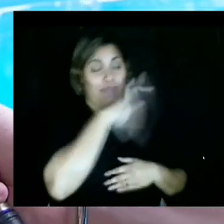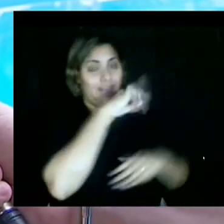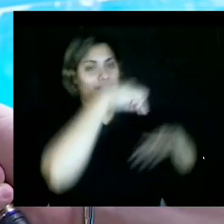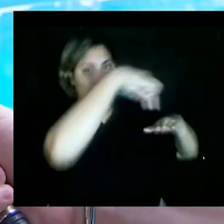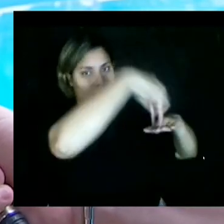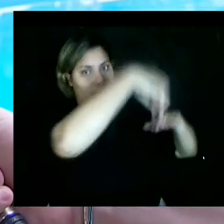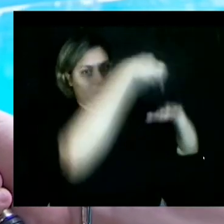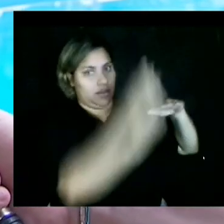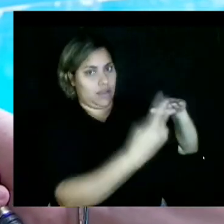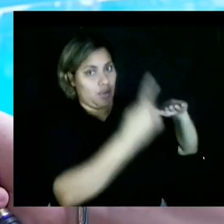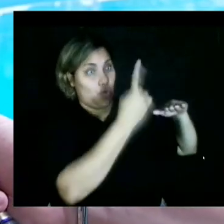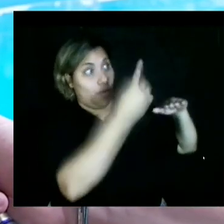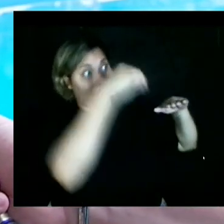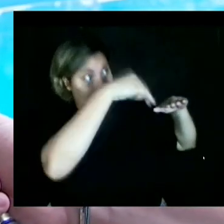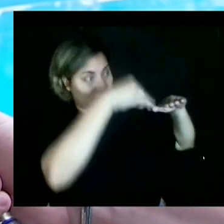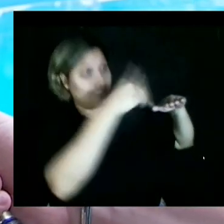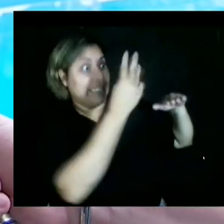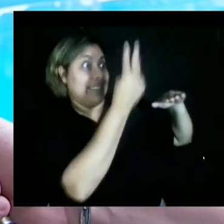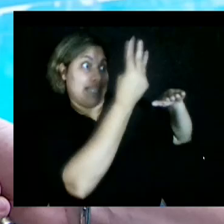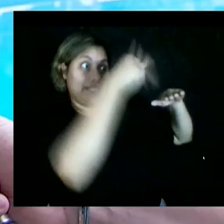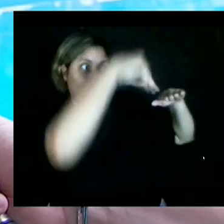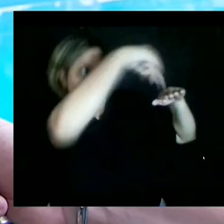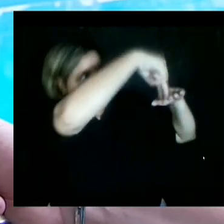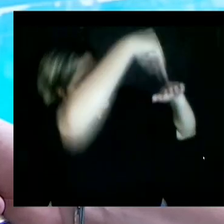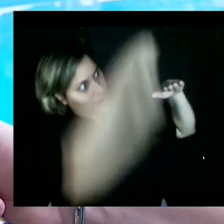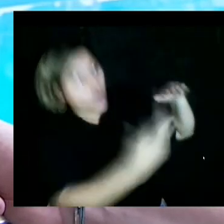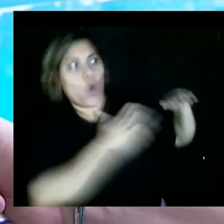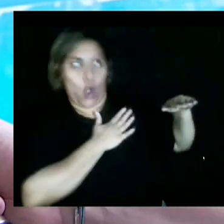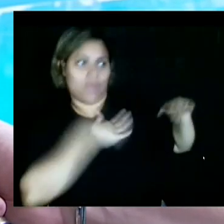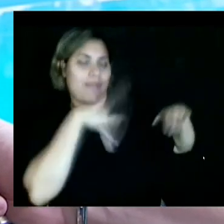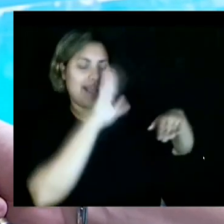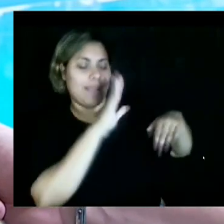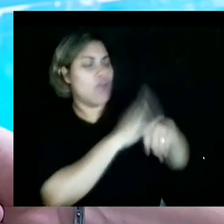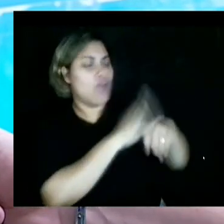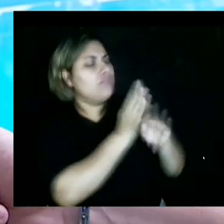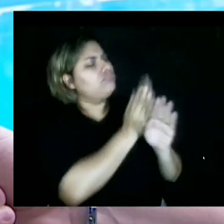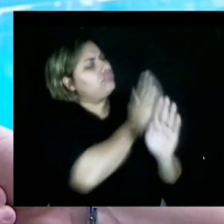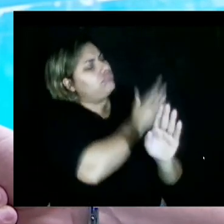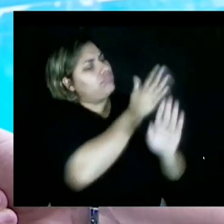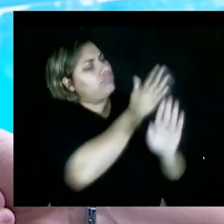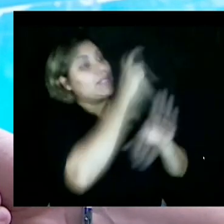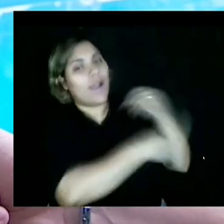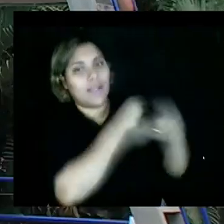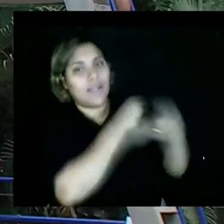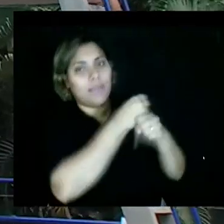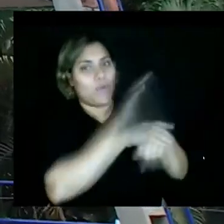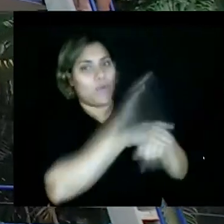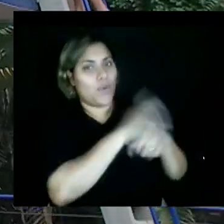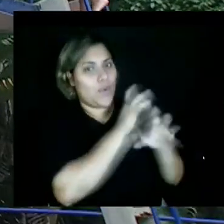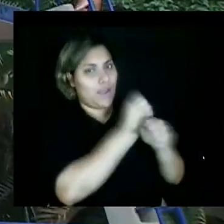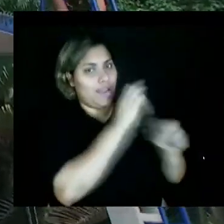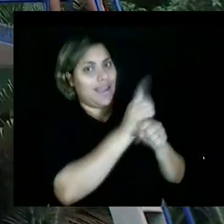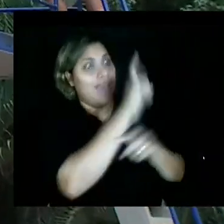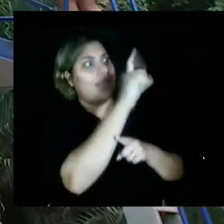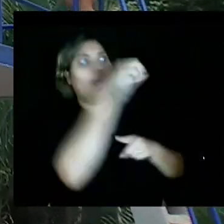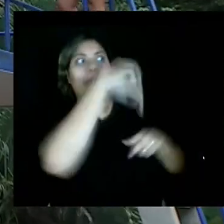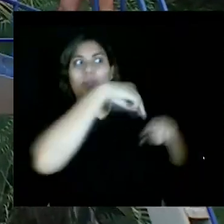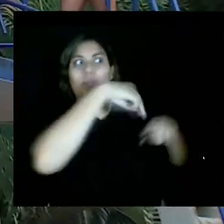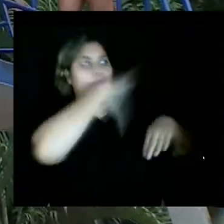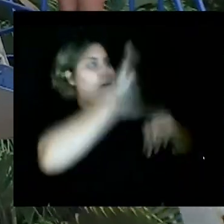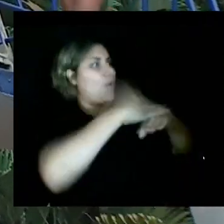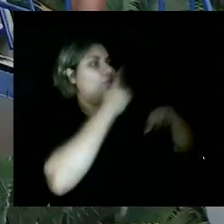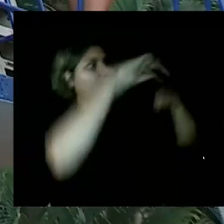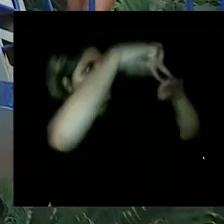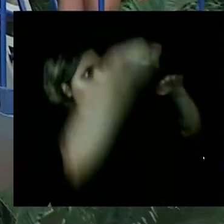3 metros, mas nos últimos 5 anos meus resultados mais expressivos têm sido na plataforma de 10 metros. Como que é quando você tá lá